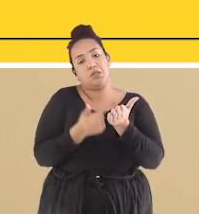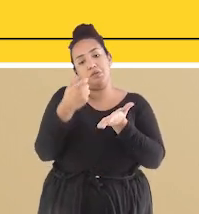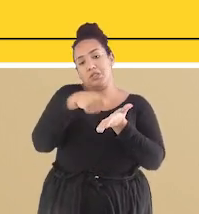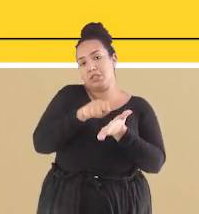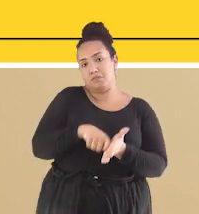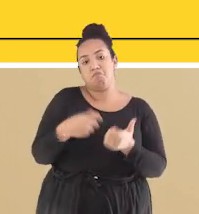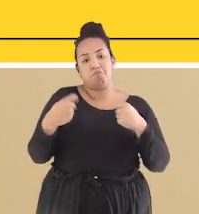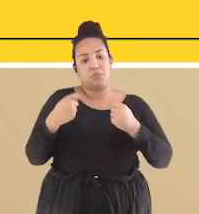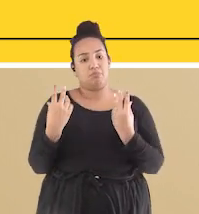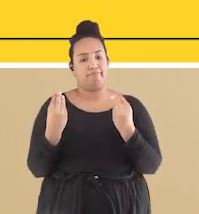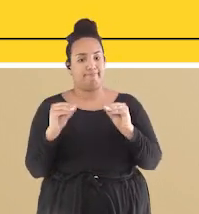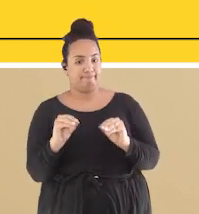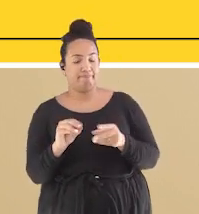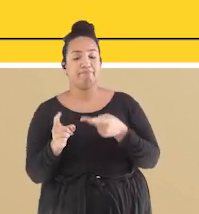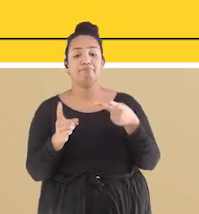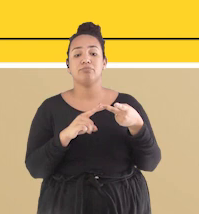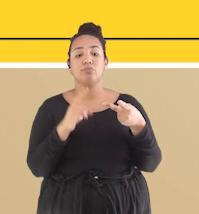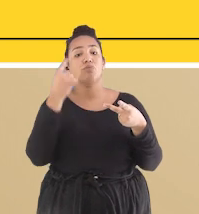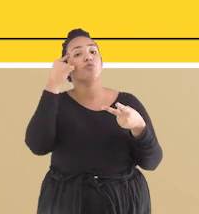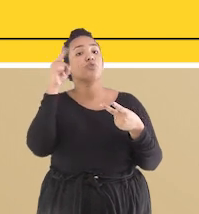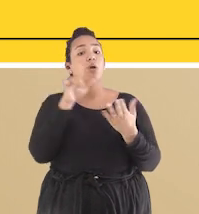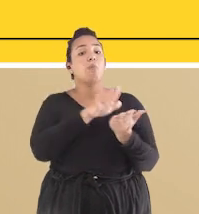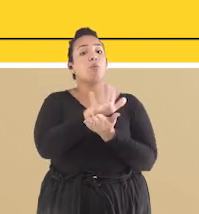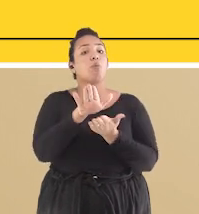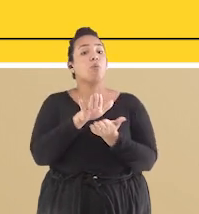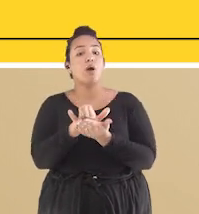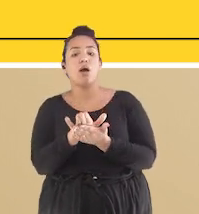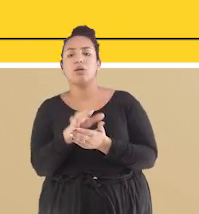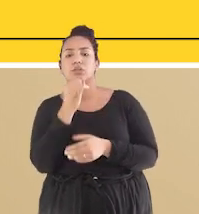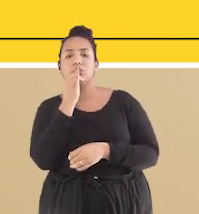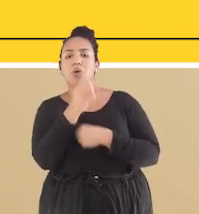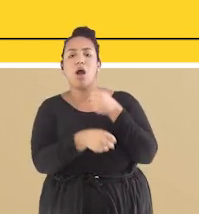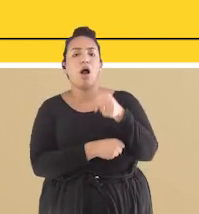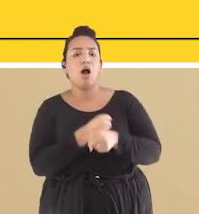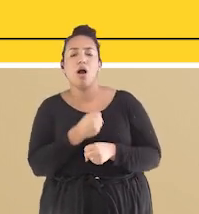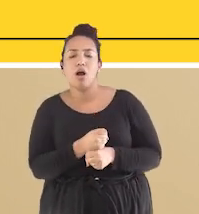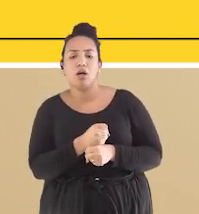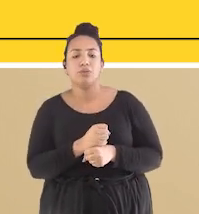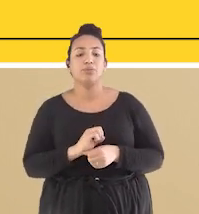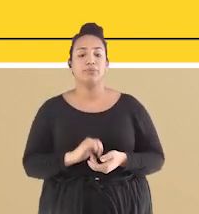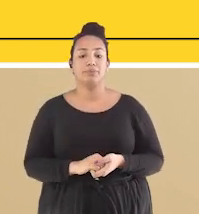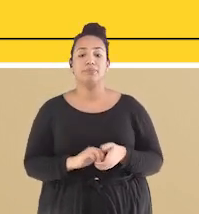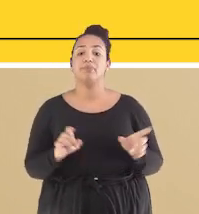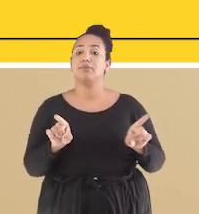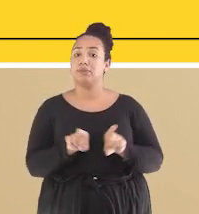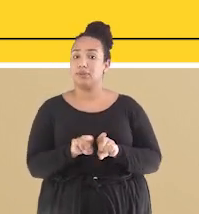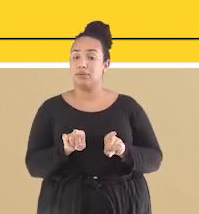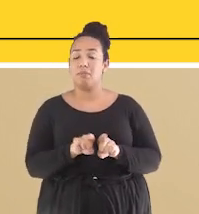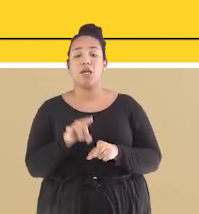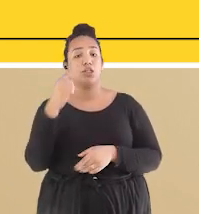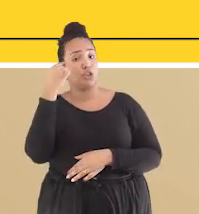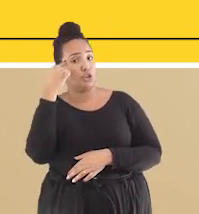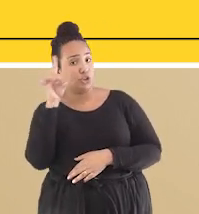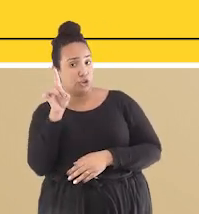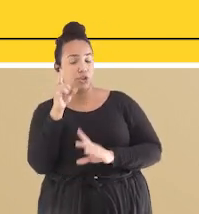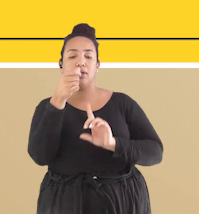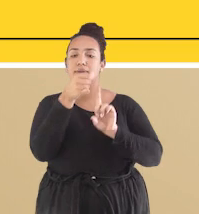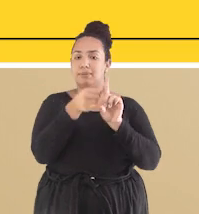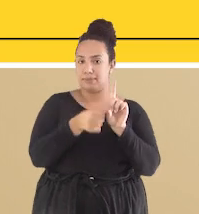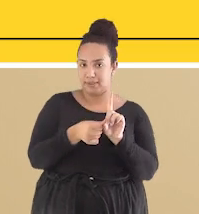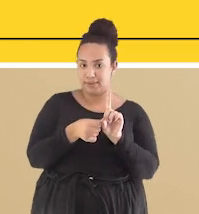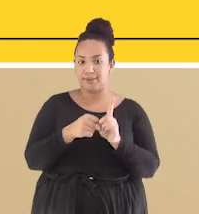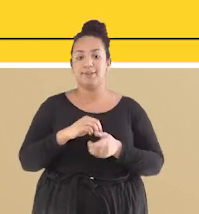obra, enfim. Quando foi lançado? Em que ano aquilo foi lançado? Também é comum apresentar o dia e o mês de